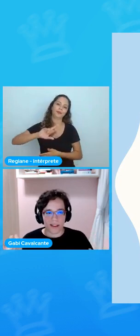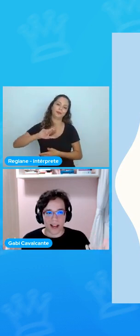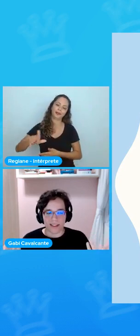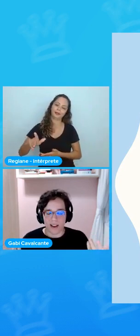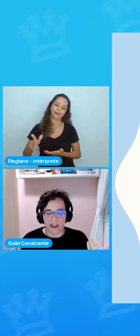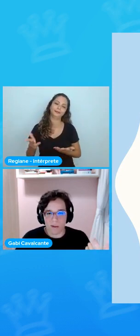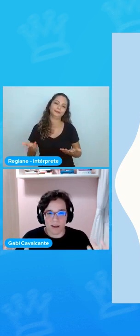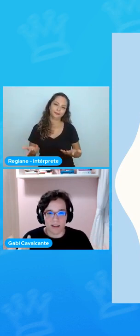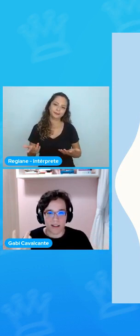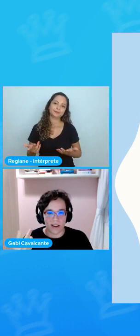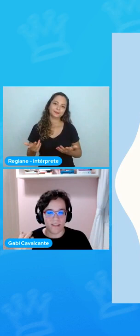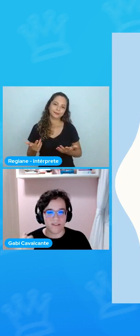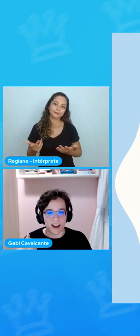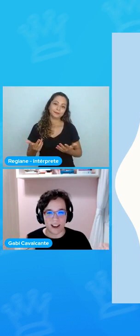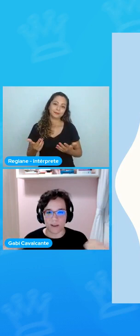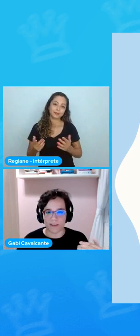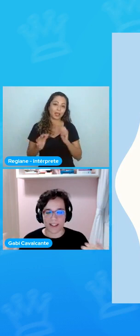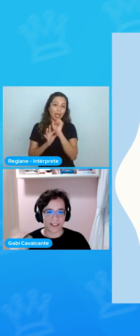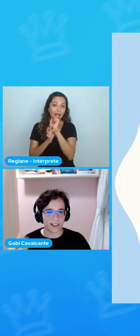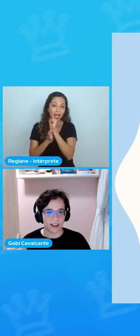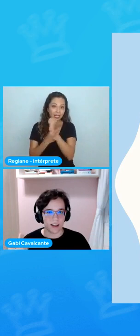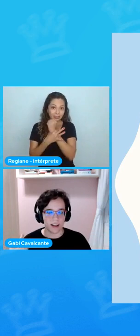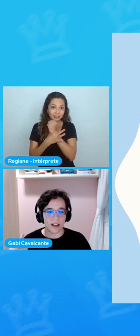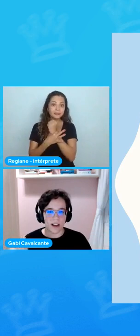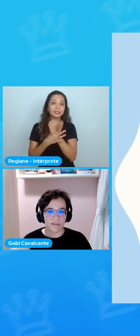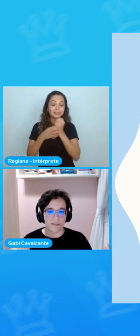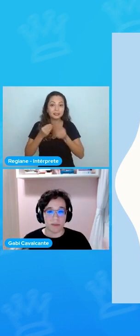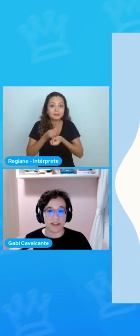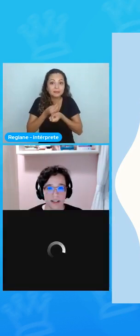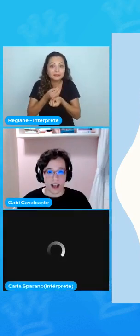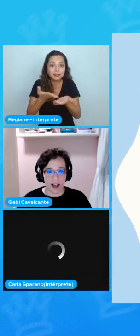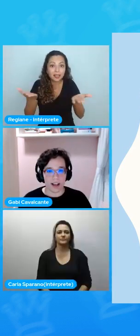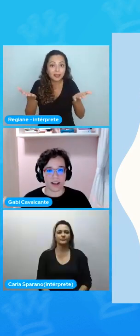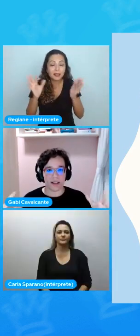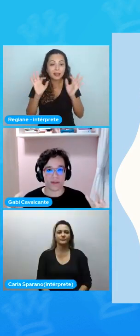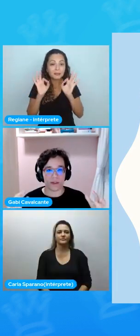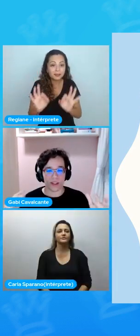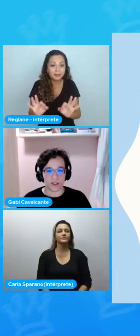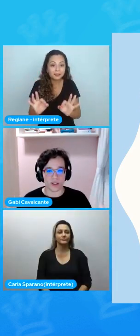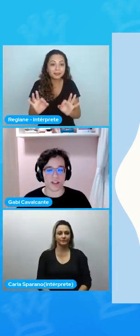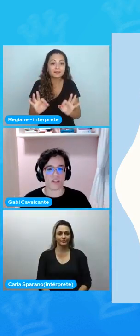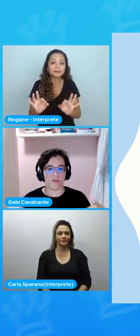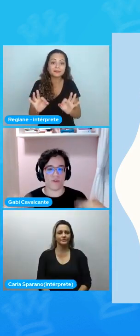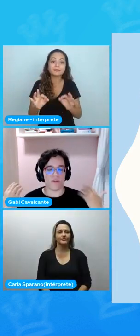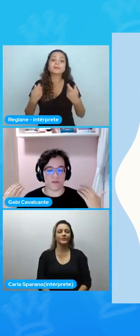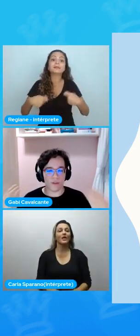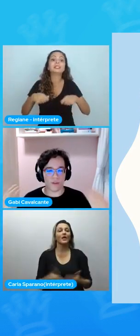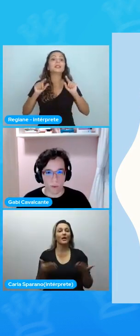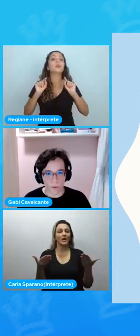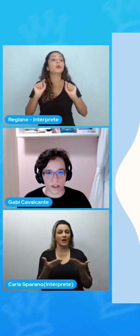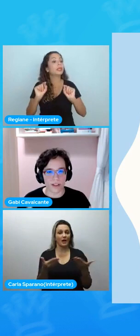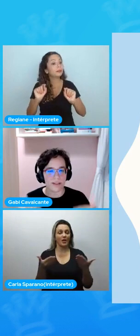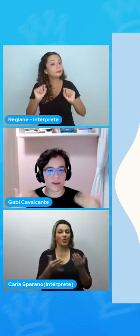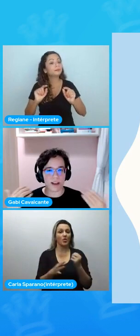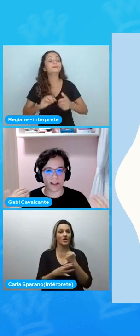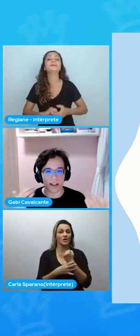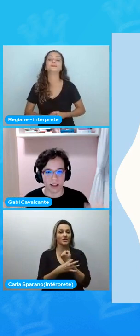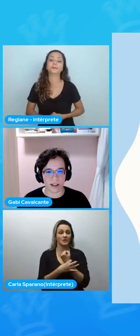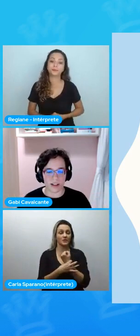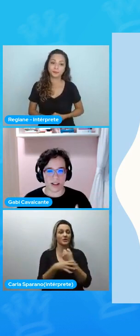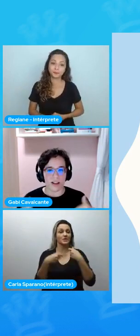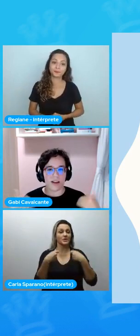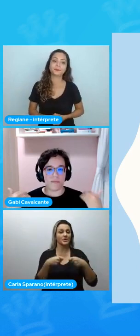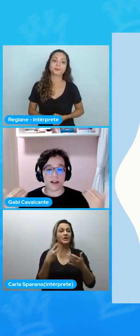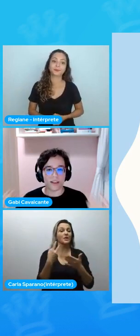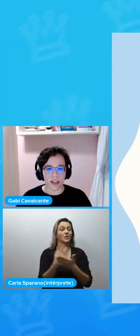organicamente a segurança vai acontecer, vai precisar que vocês estejam constantemente